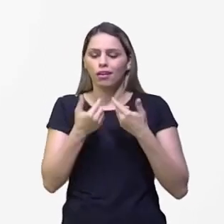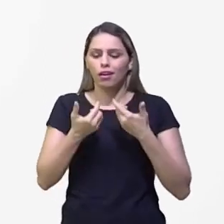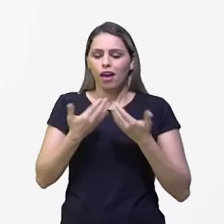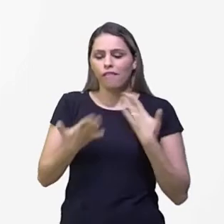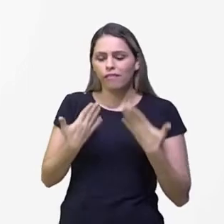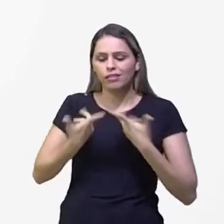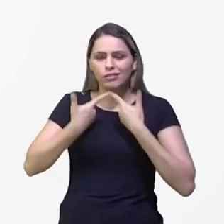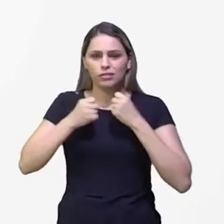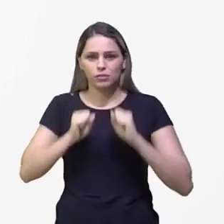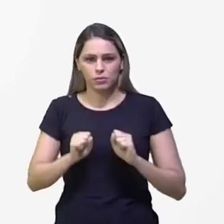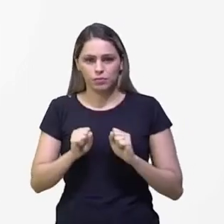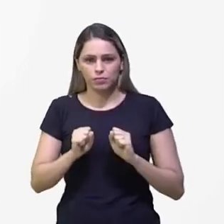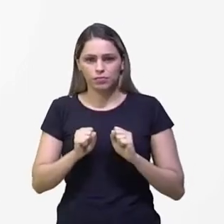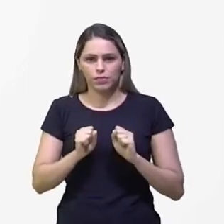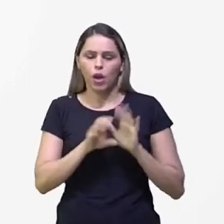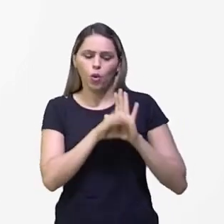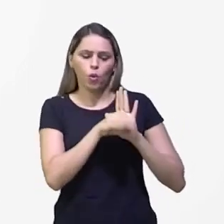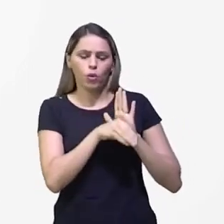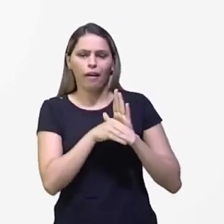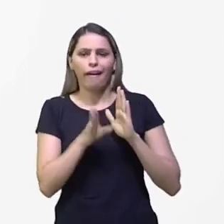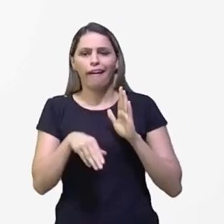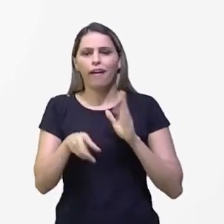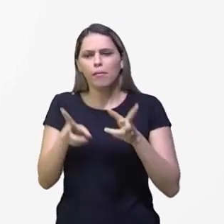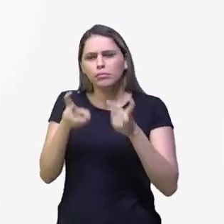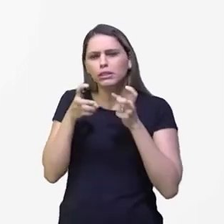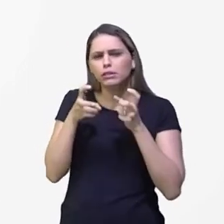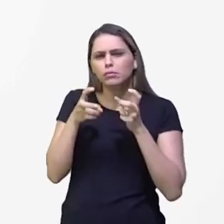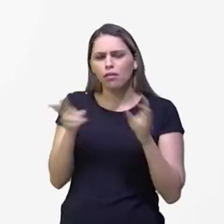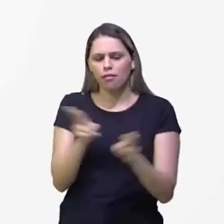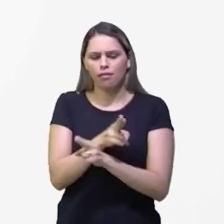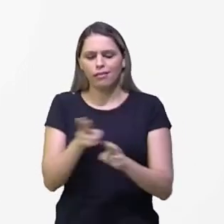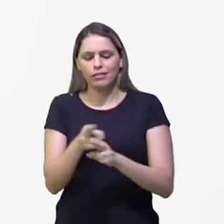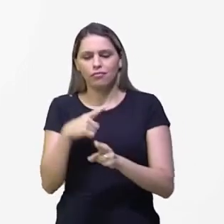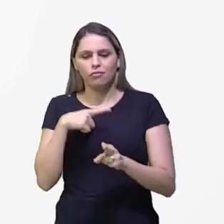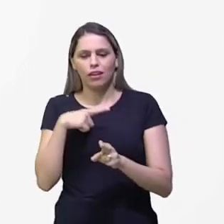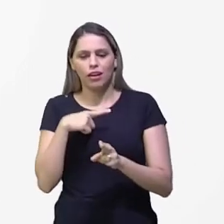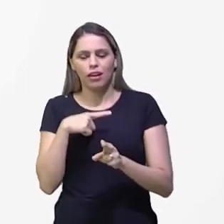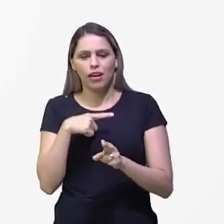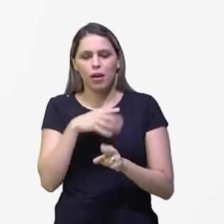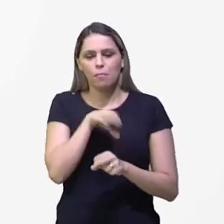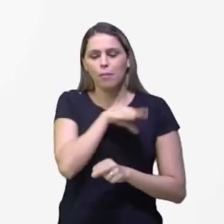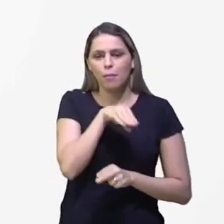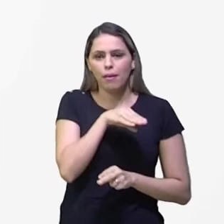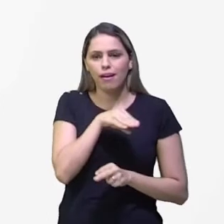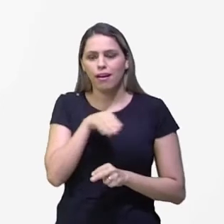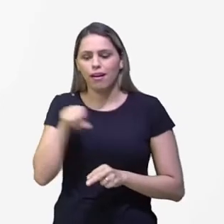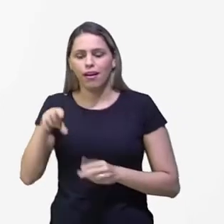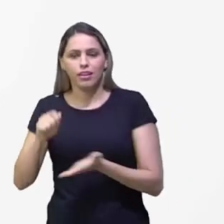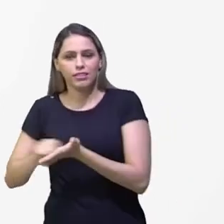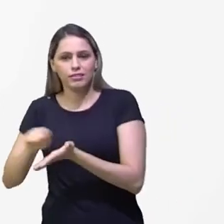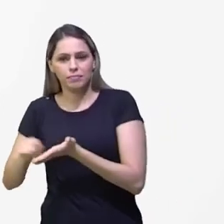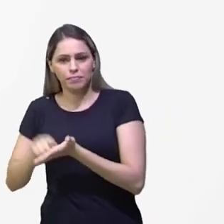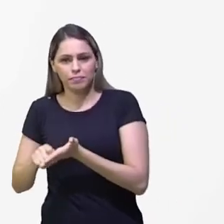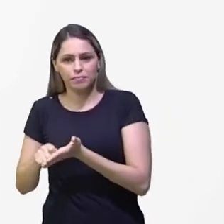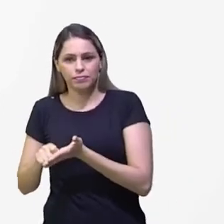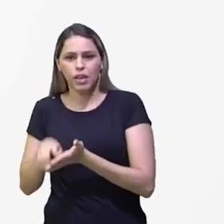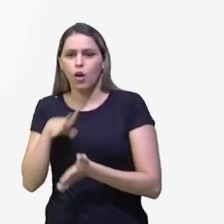conteúdo, percepção da relação existente entre a fala e a escrita.